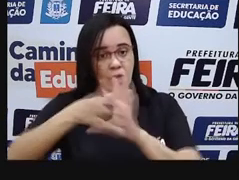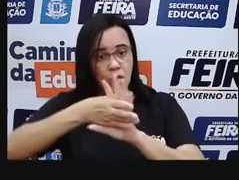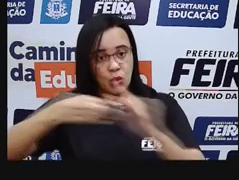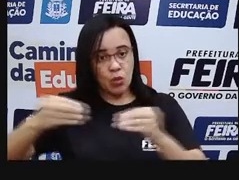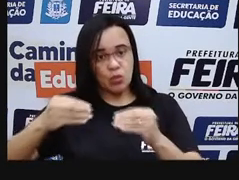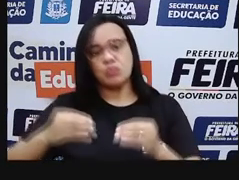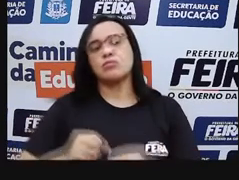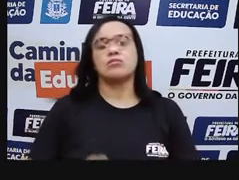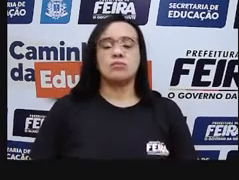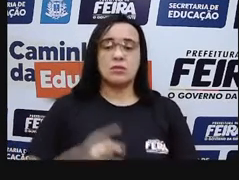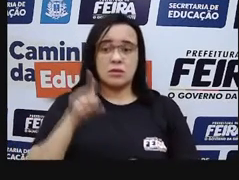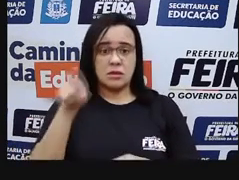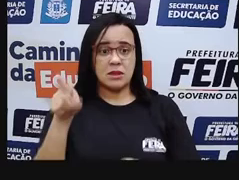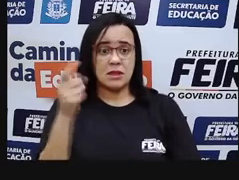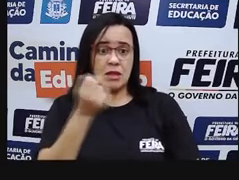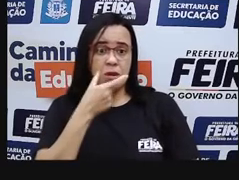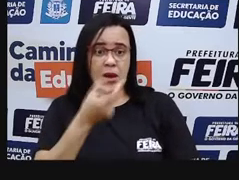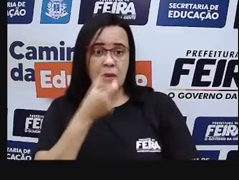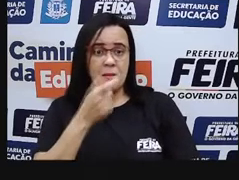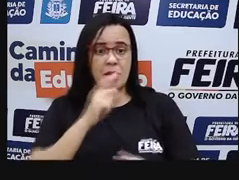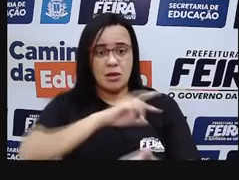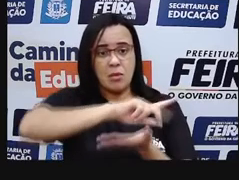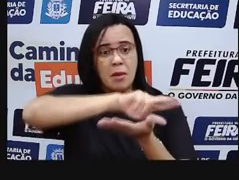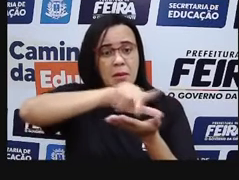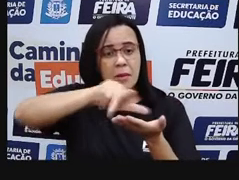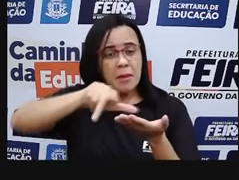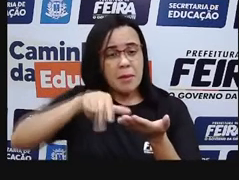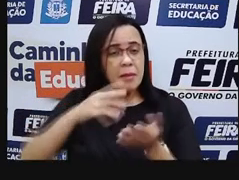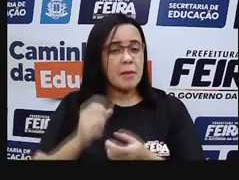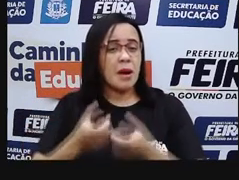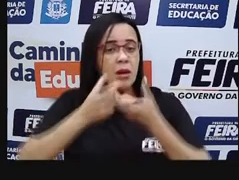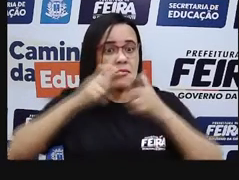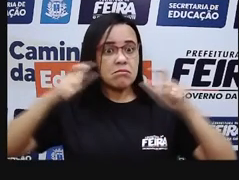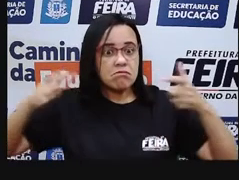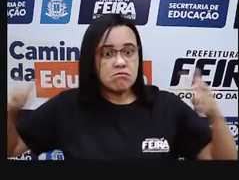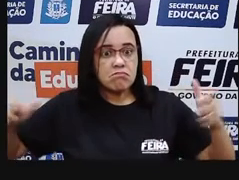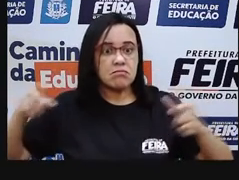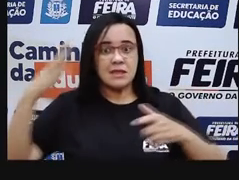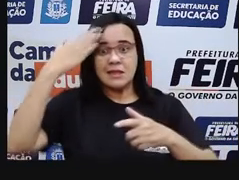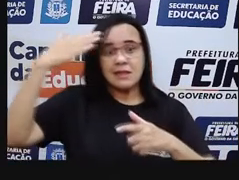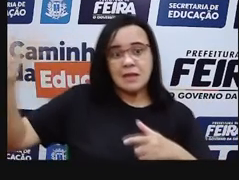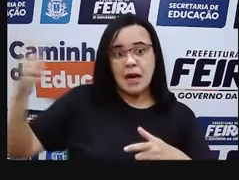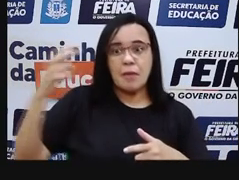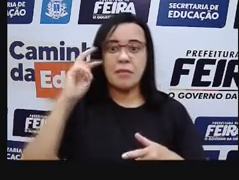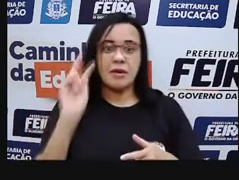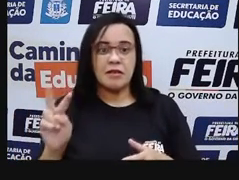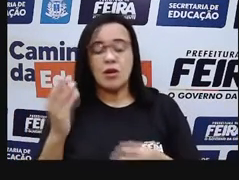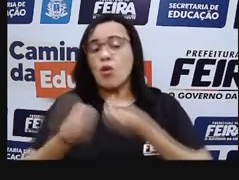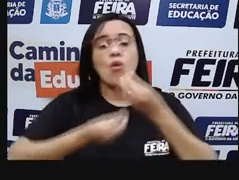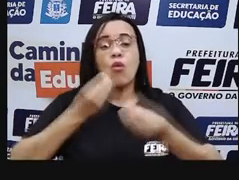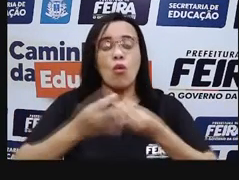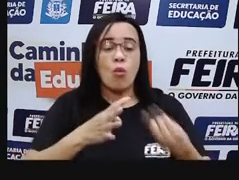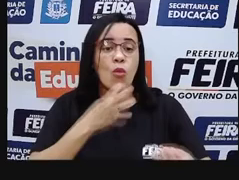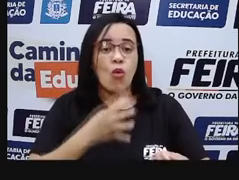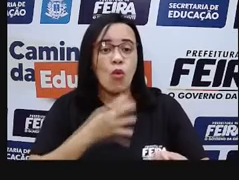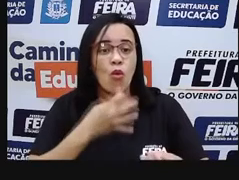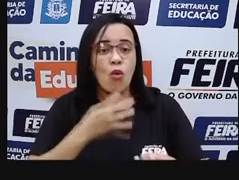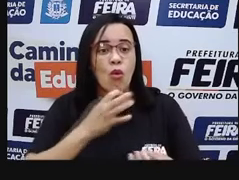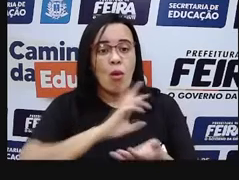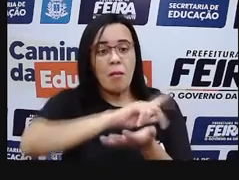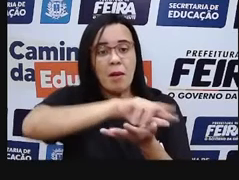faz com que a gente linha Nossa consciência sobre o que é um medicamento então um Dorflex é um medicamento